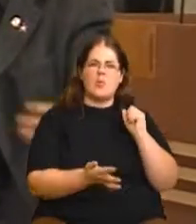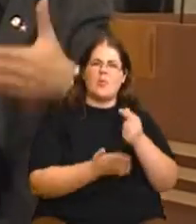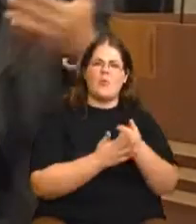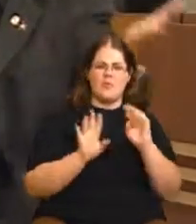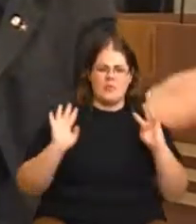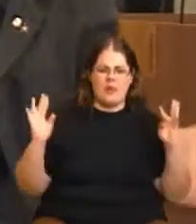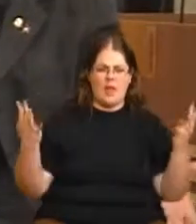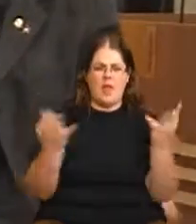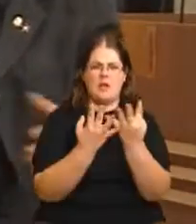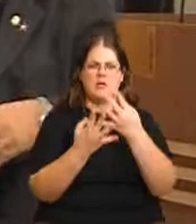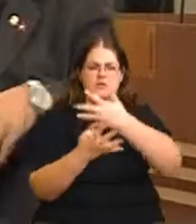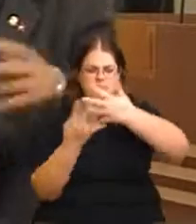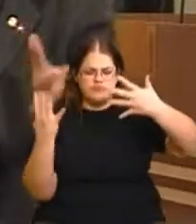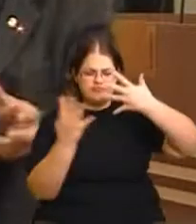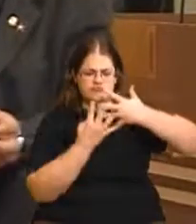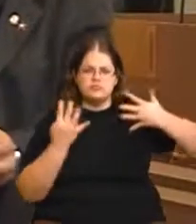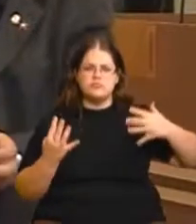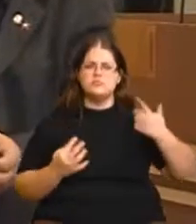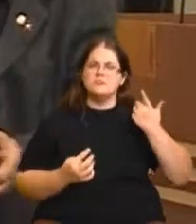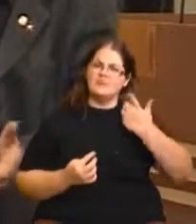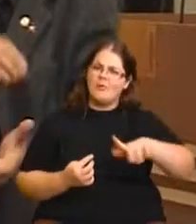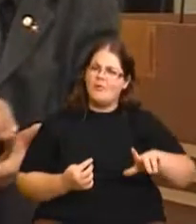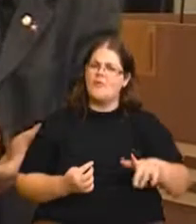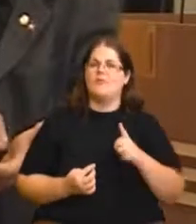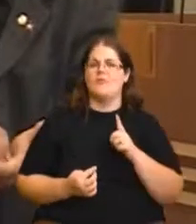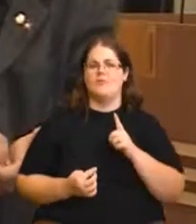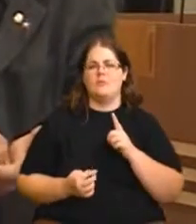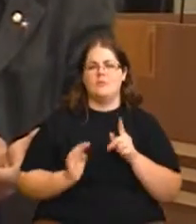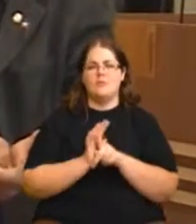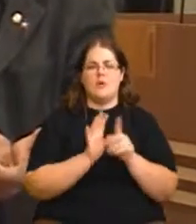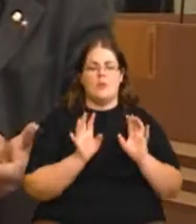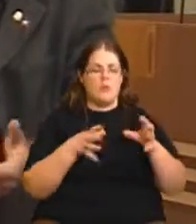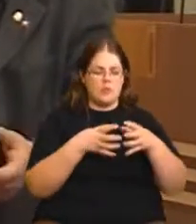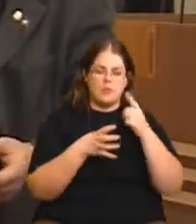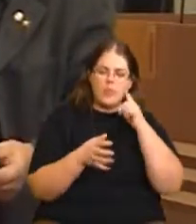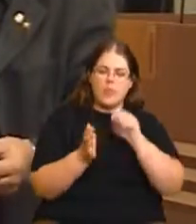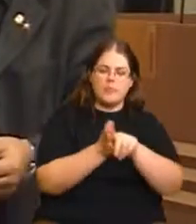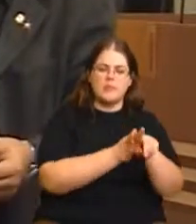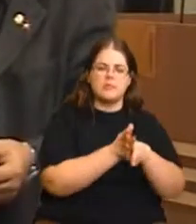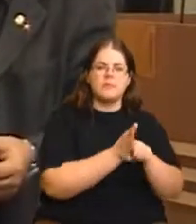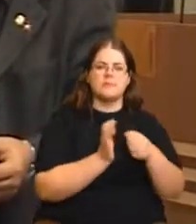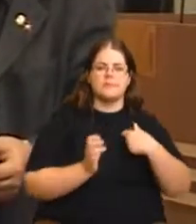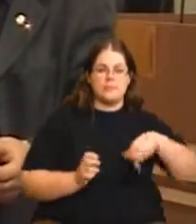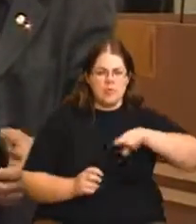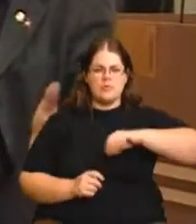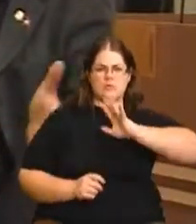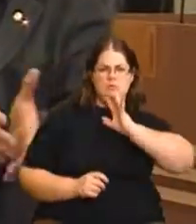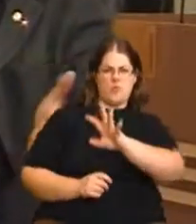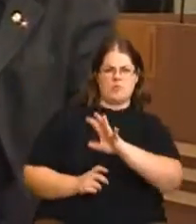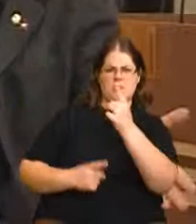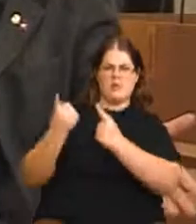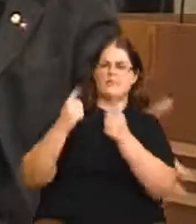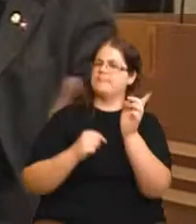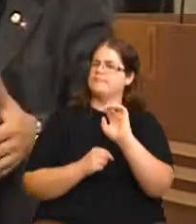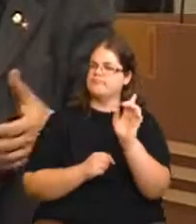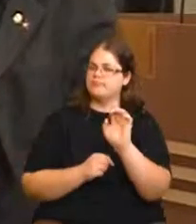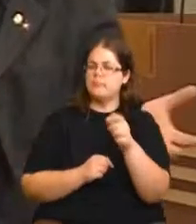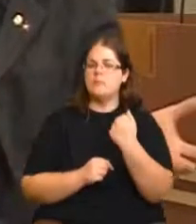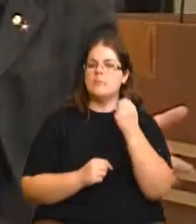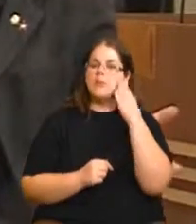porque a gente sabe que tinha um monte de telas, então tudo isso, então esta comissão vai fazer esse papel. Não é que a gente é contra o Carnaval, nós temos que saber por que foi